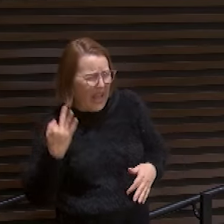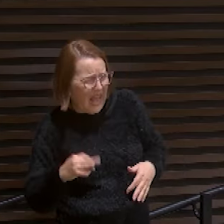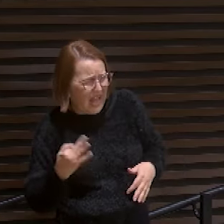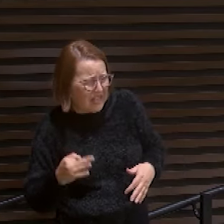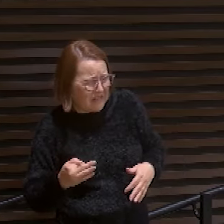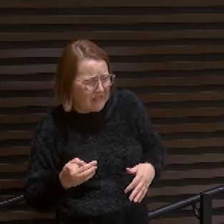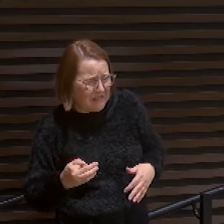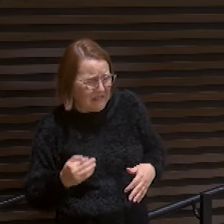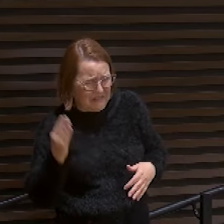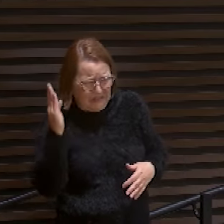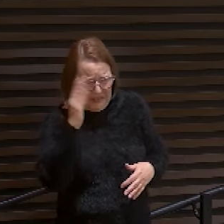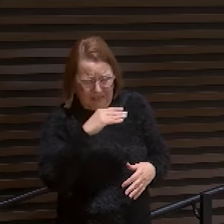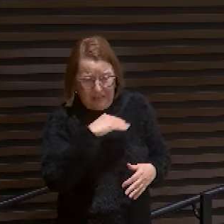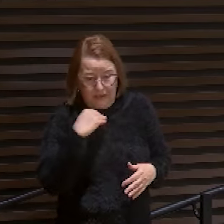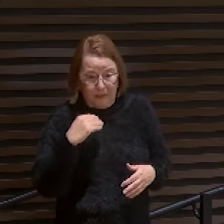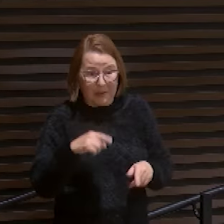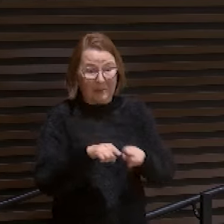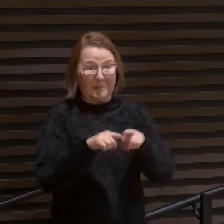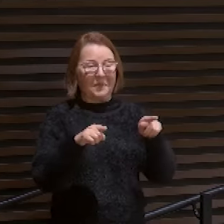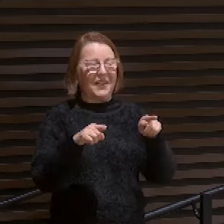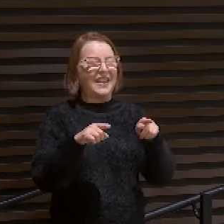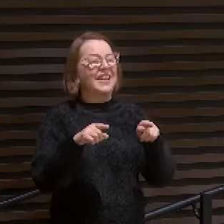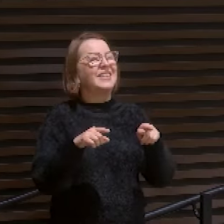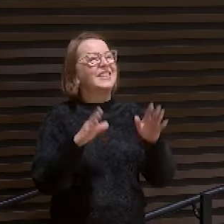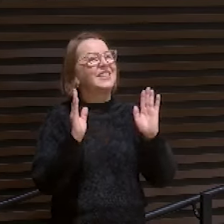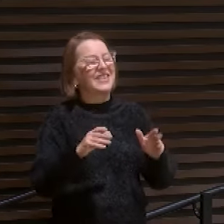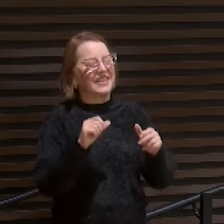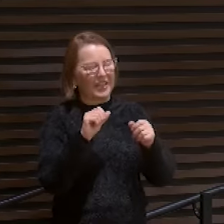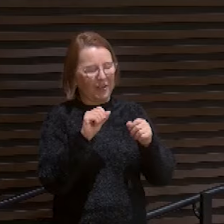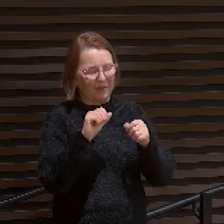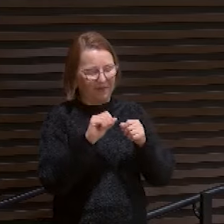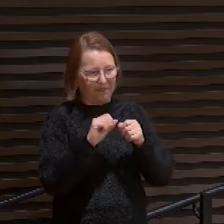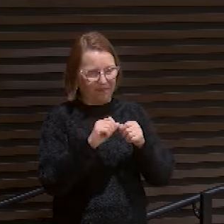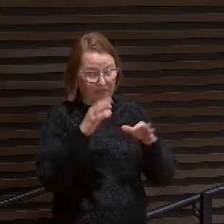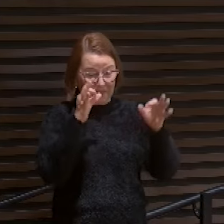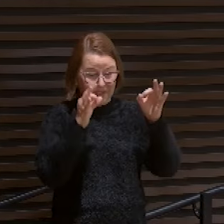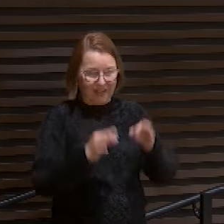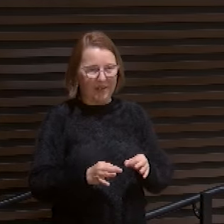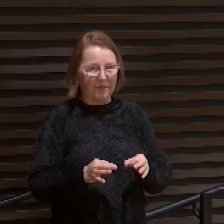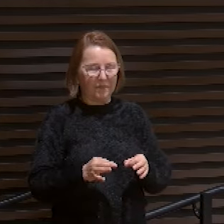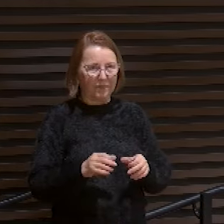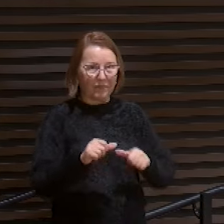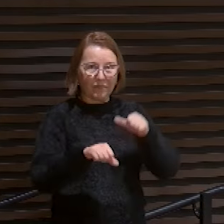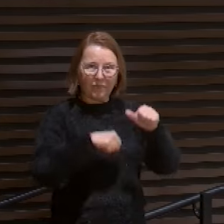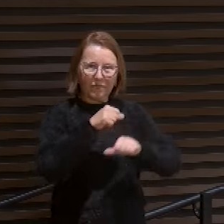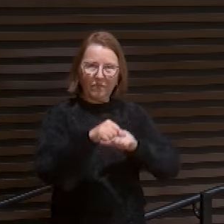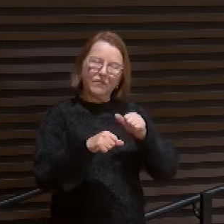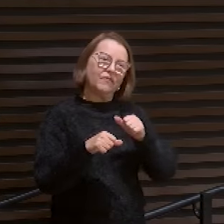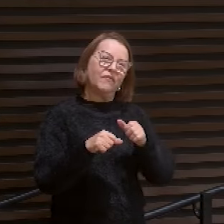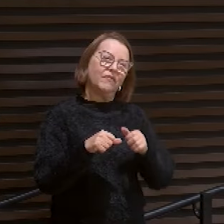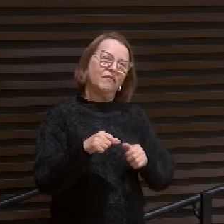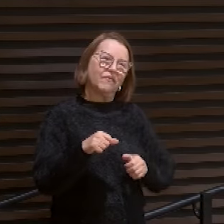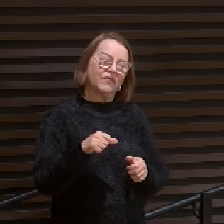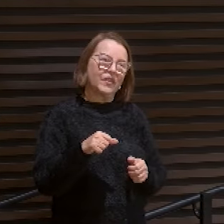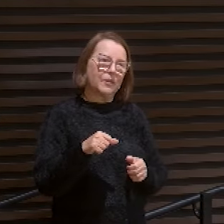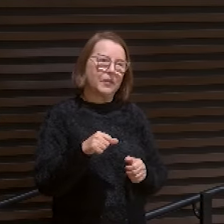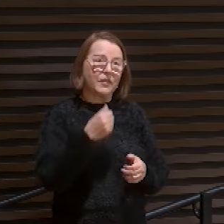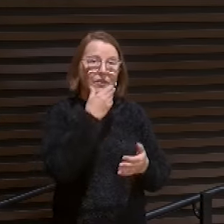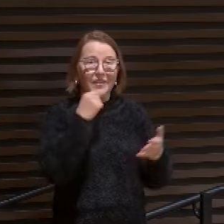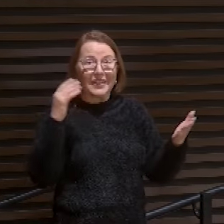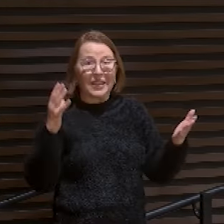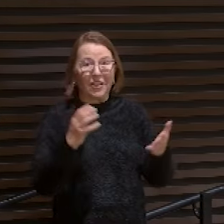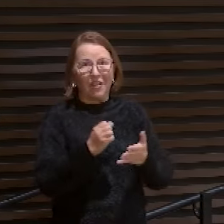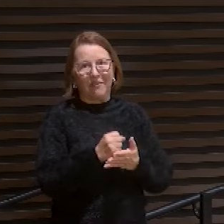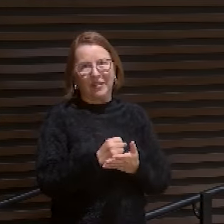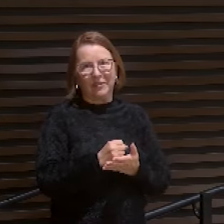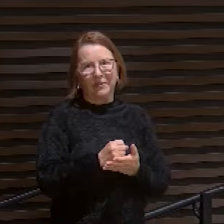sido aperfeiçoado, tornou-se autor de quê? De quê? Leia na Bíblia